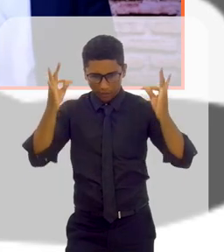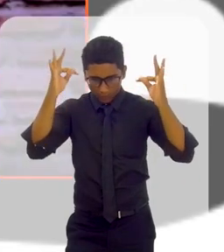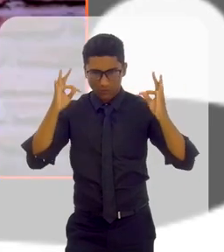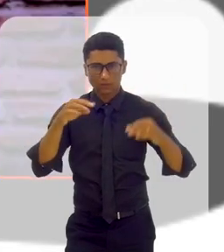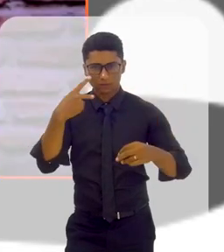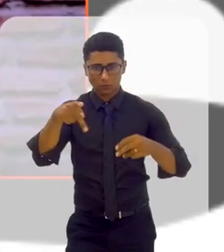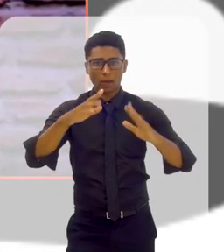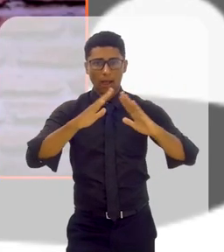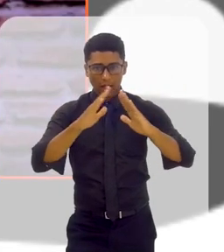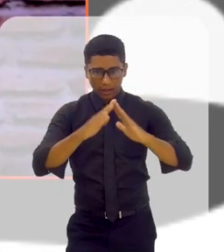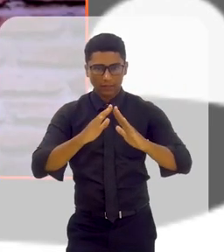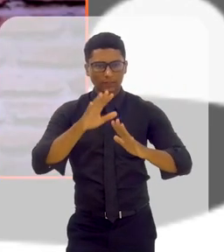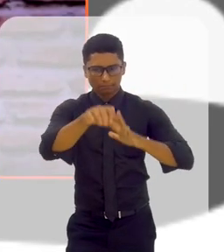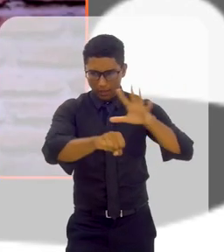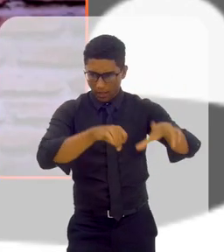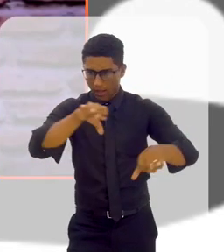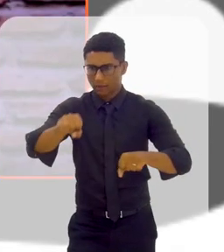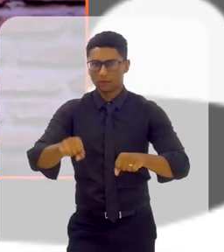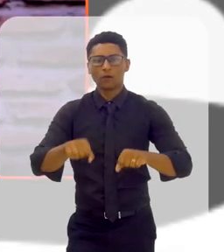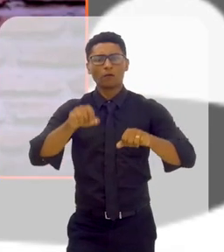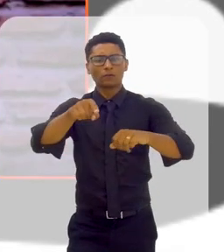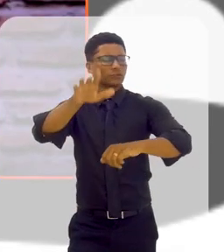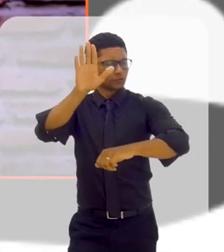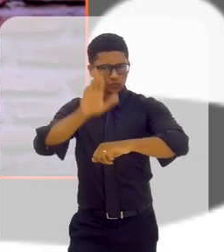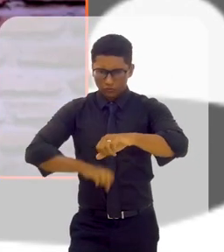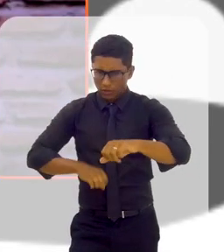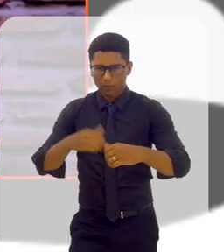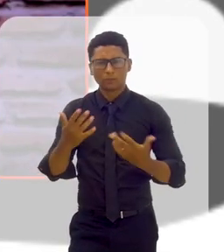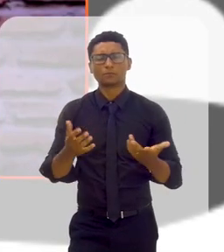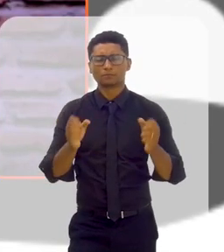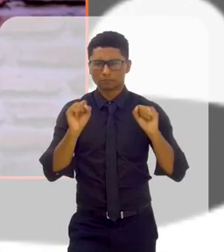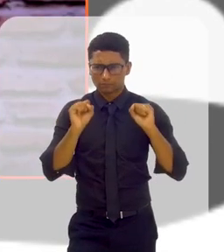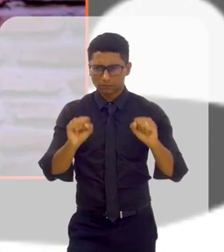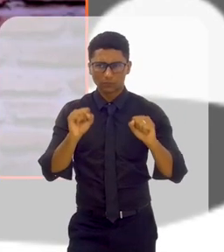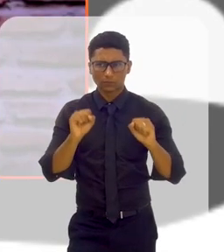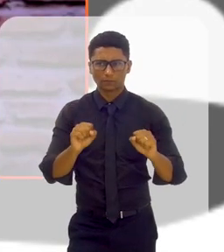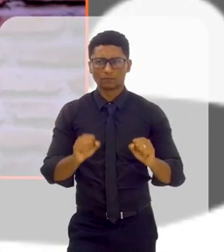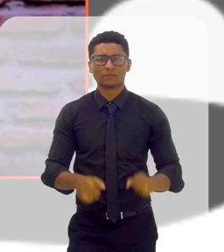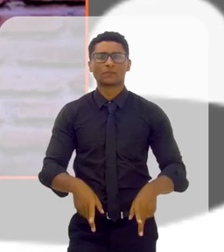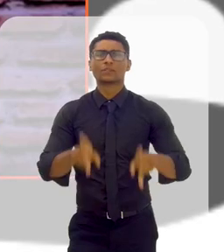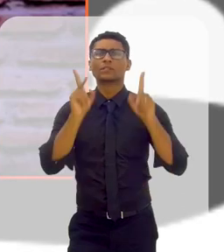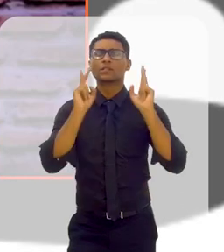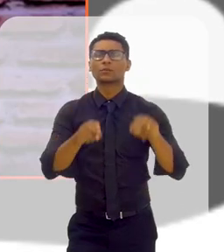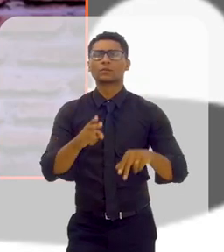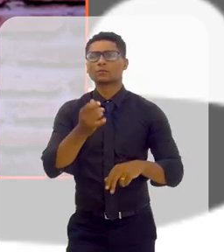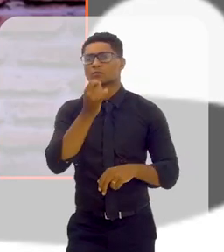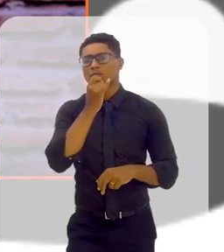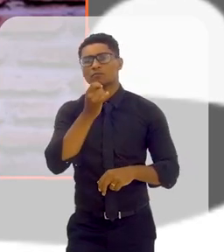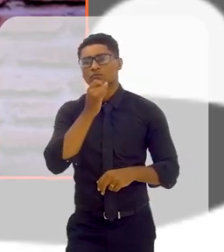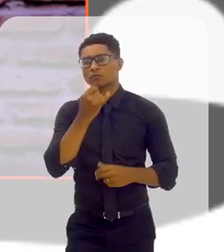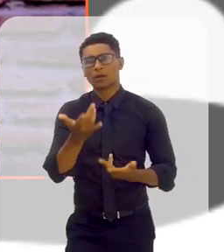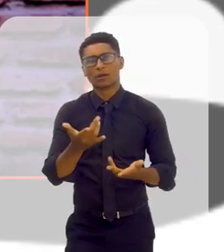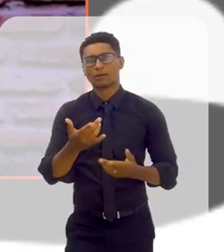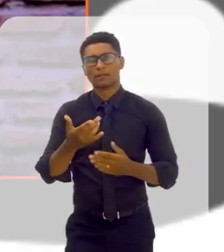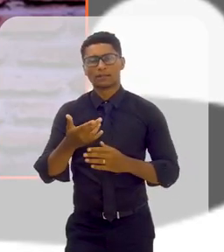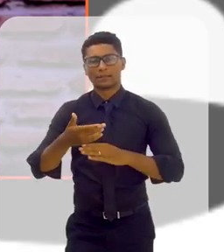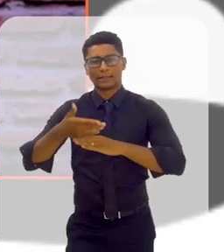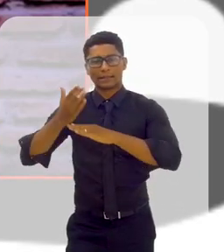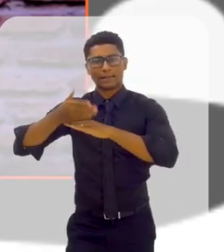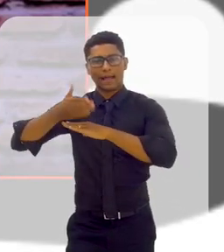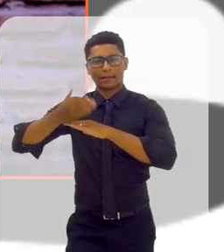maioria na sua casa você vai poder simplesmente chamar uma coleta de lixo eletrônico como você estivesse chamando um